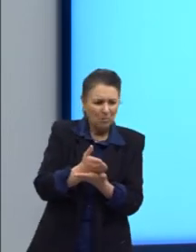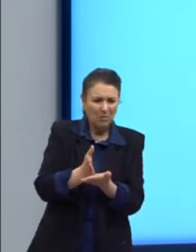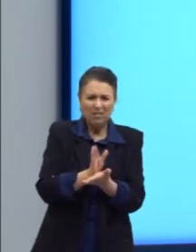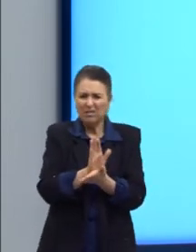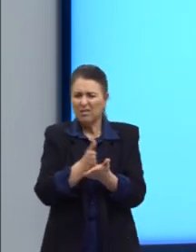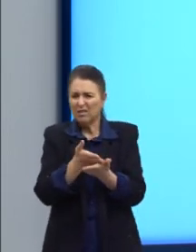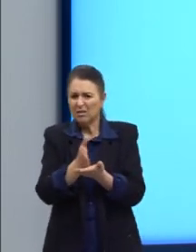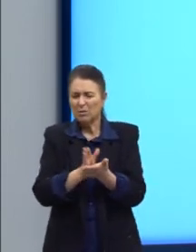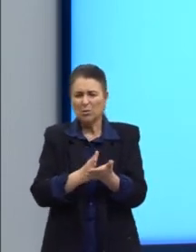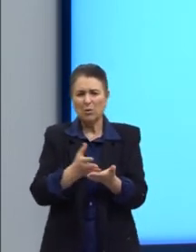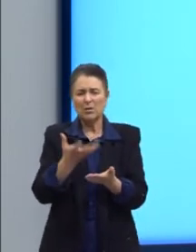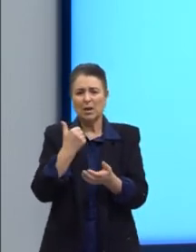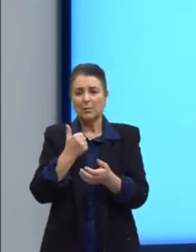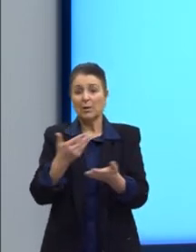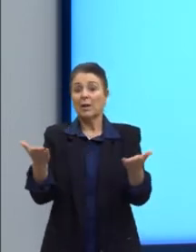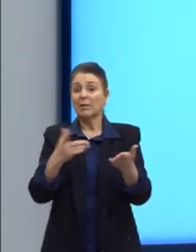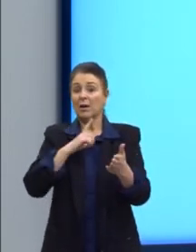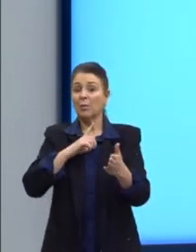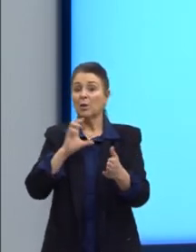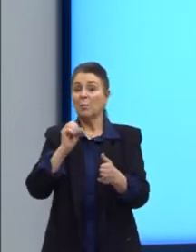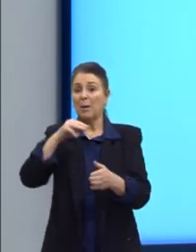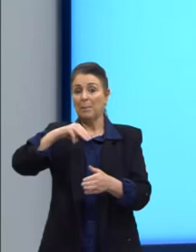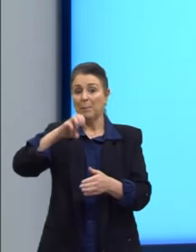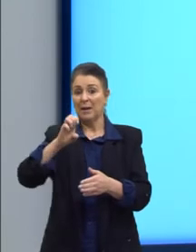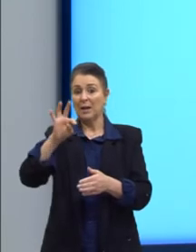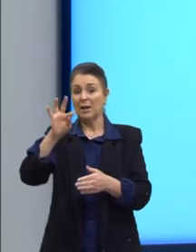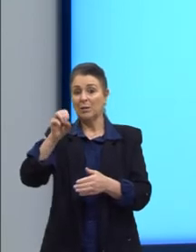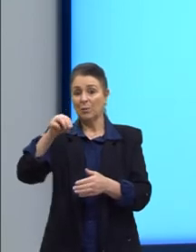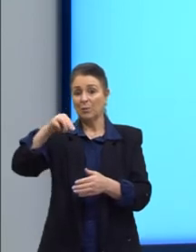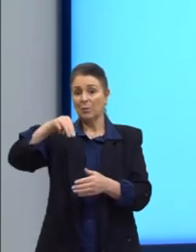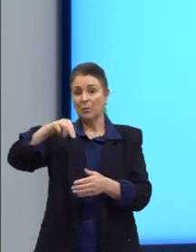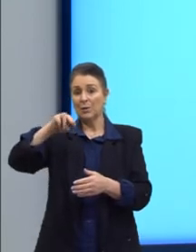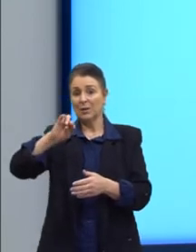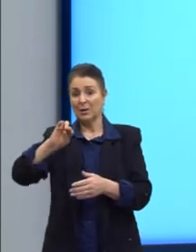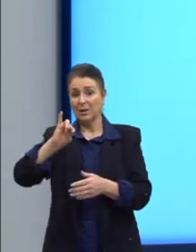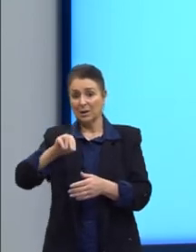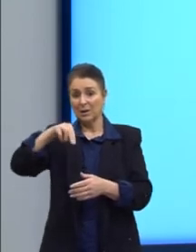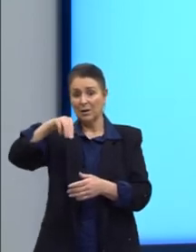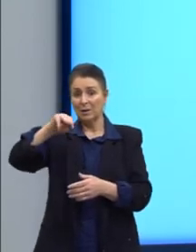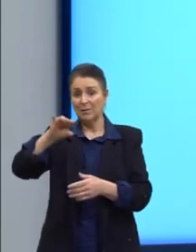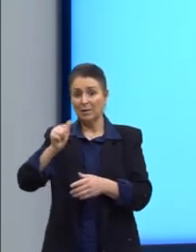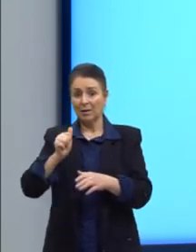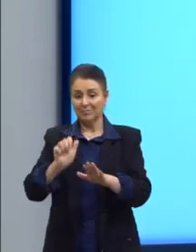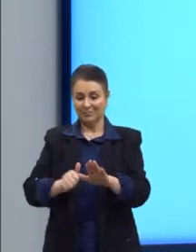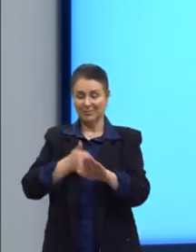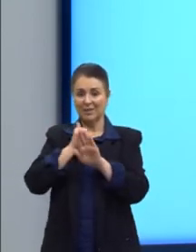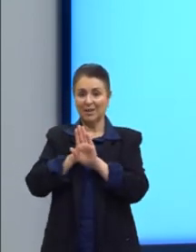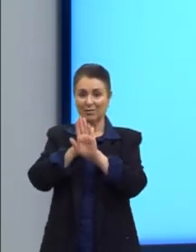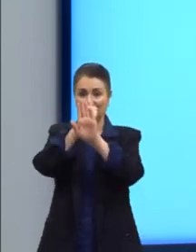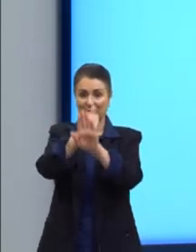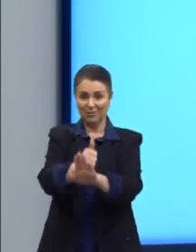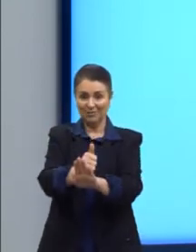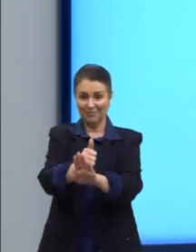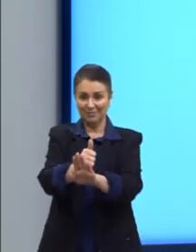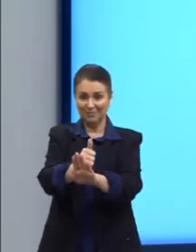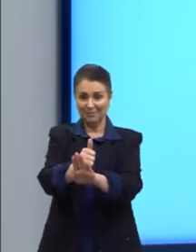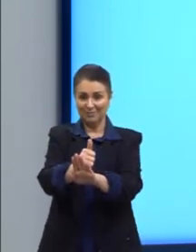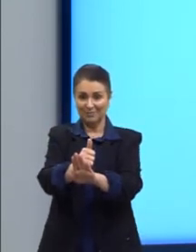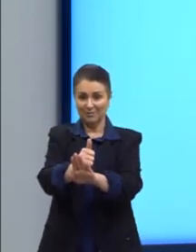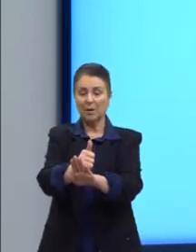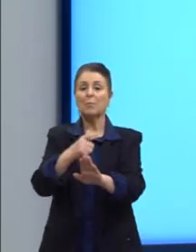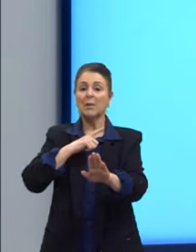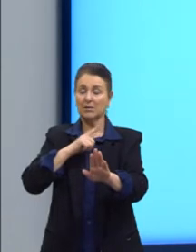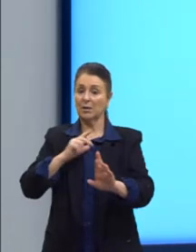ali uma metonímia o que a metonímia é um entendimento de um termo por outro mantendo ali uma relação